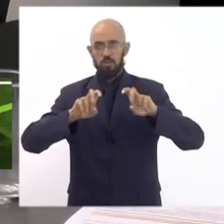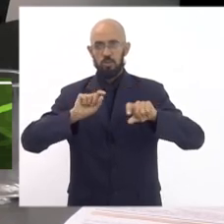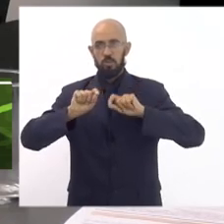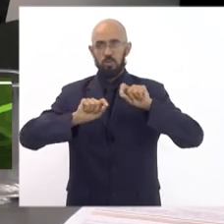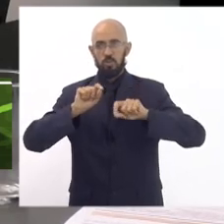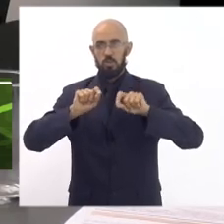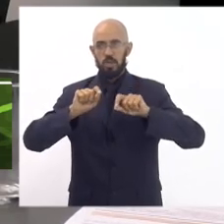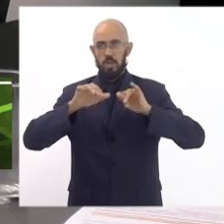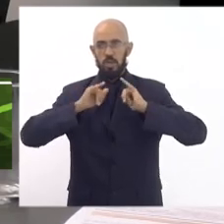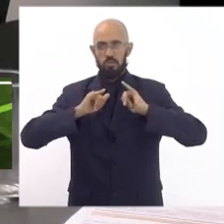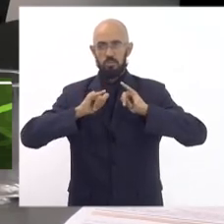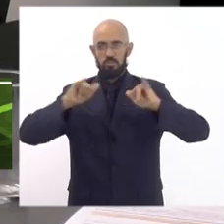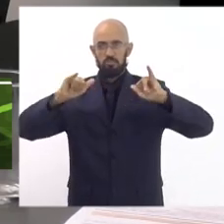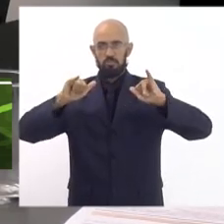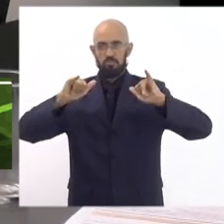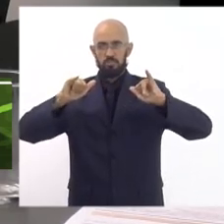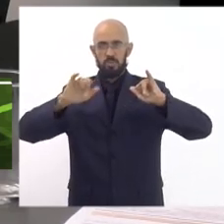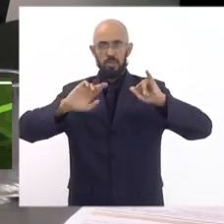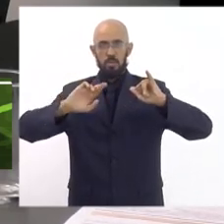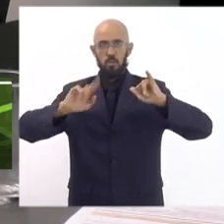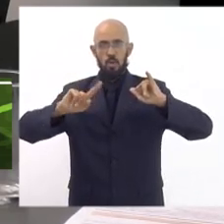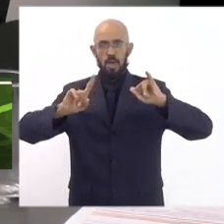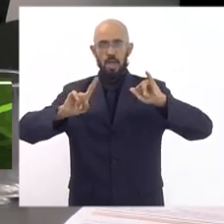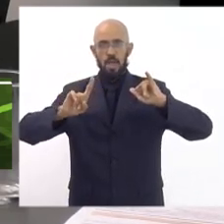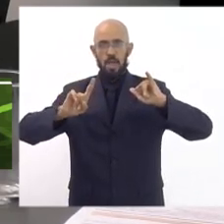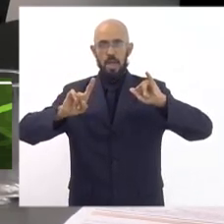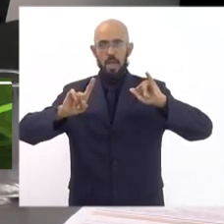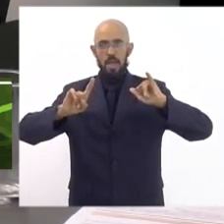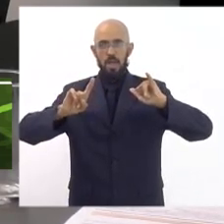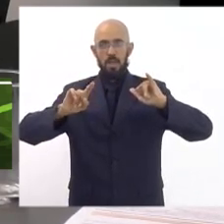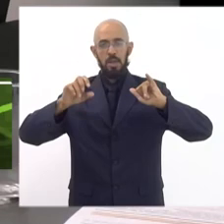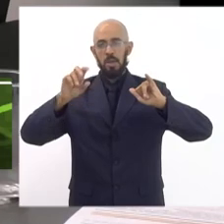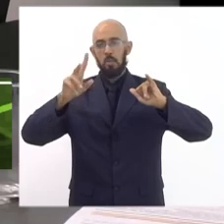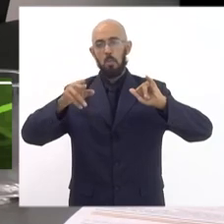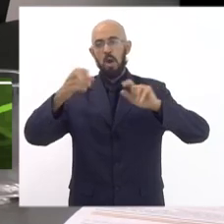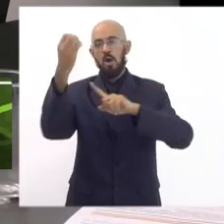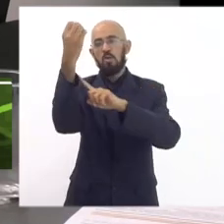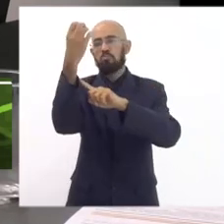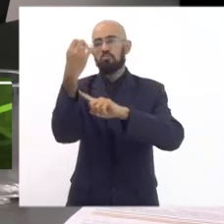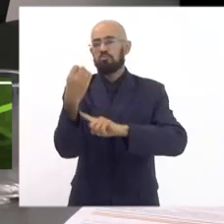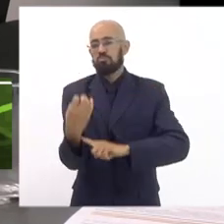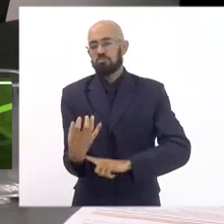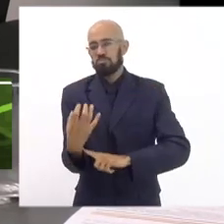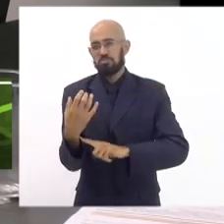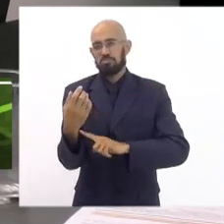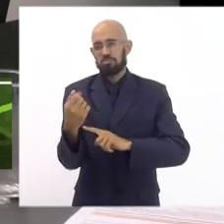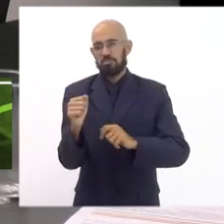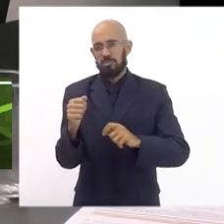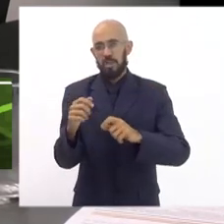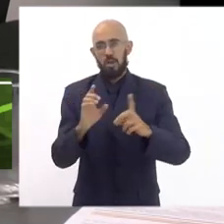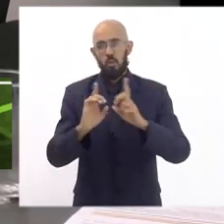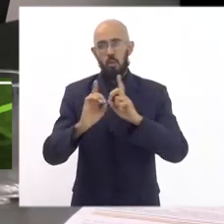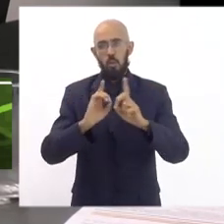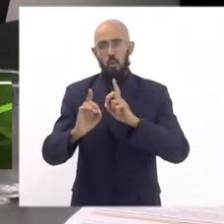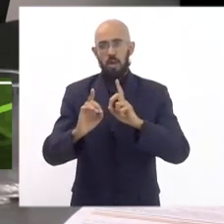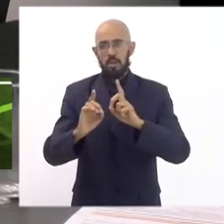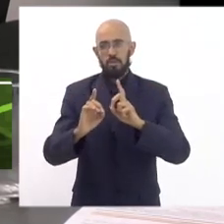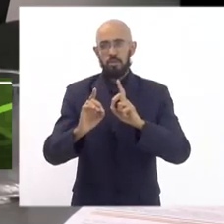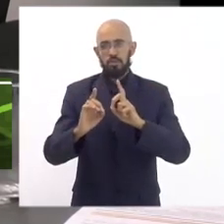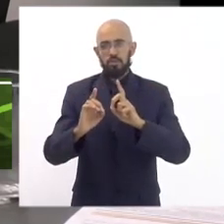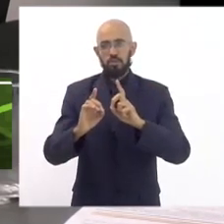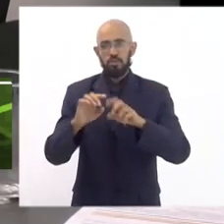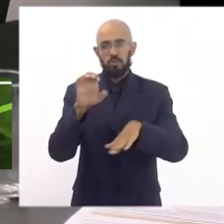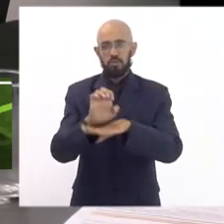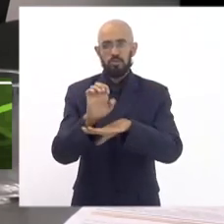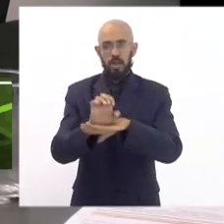sinalização, não é uma sinalização de trânsito, que seria, em tese, uma competência concorrente com o Estado. É uma